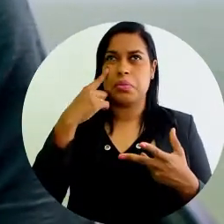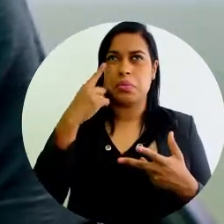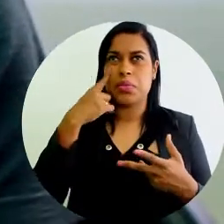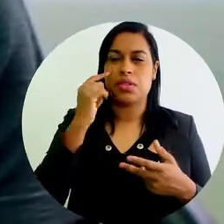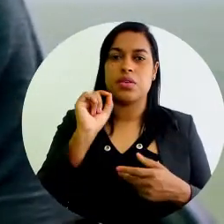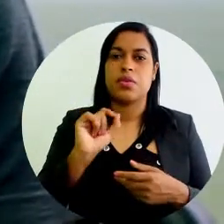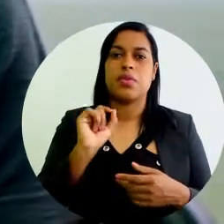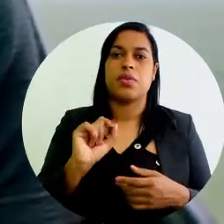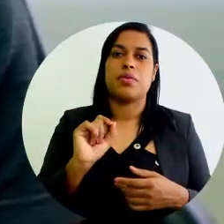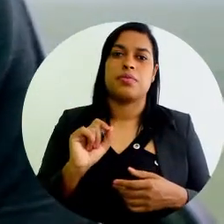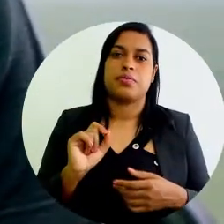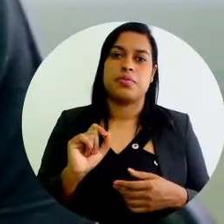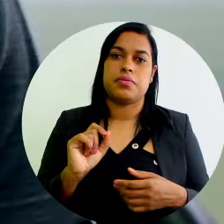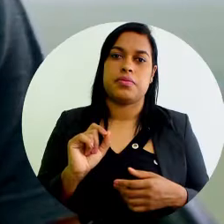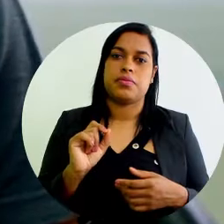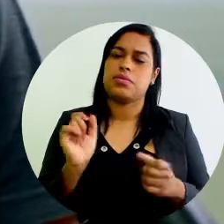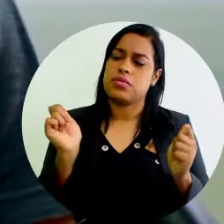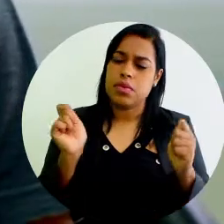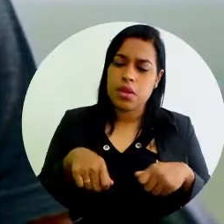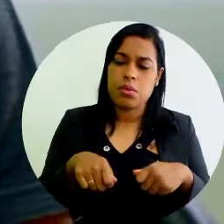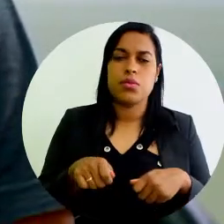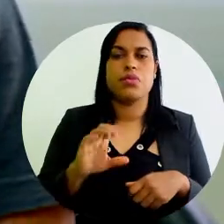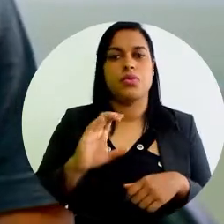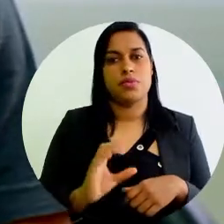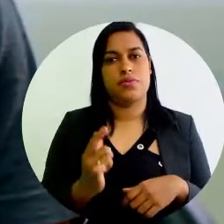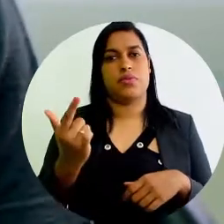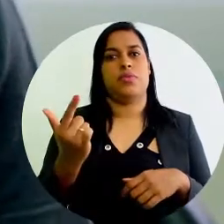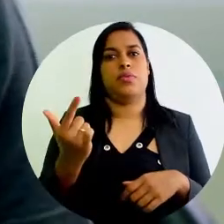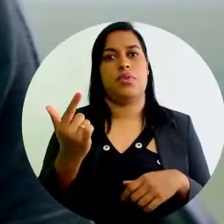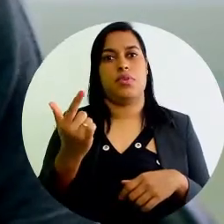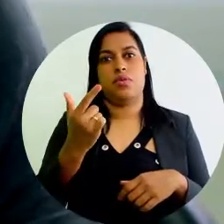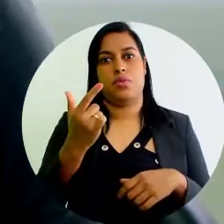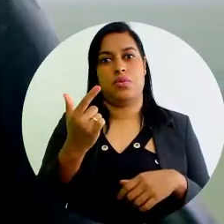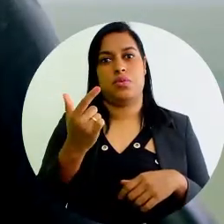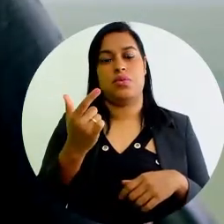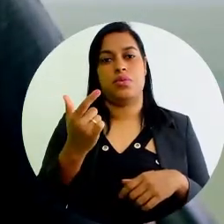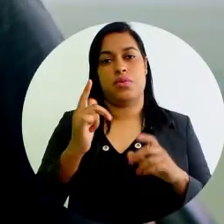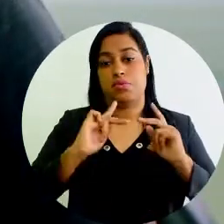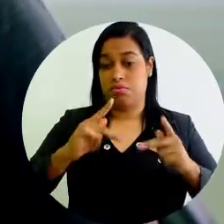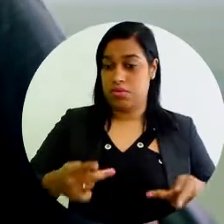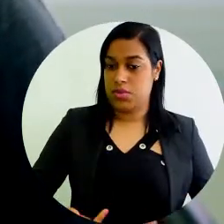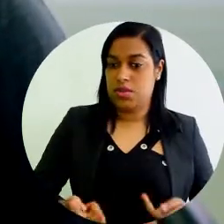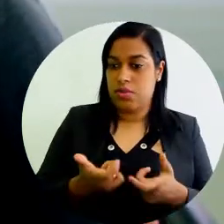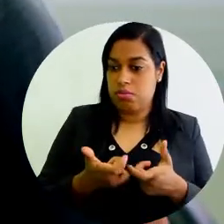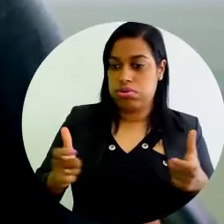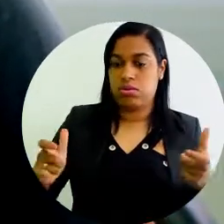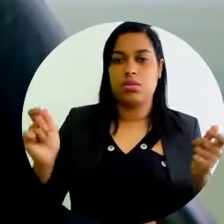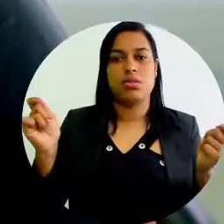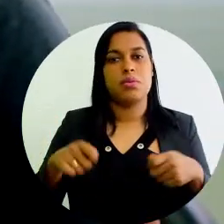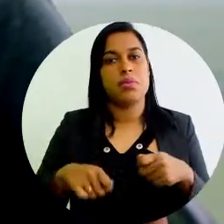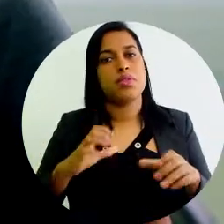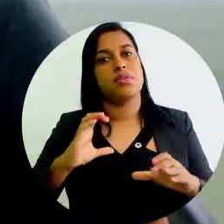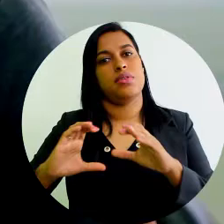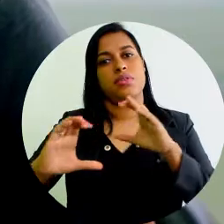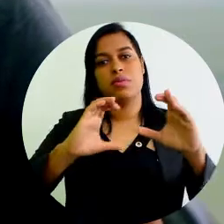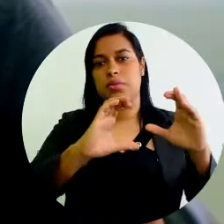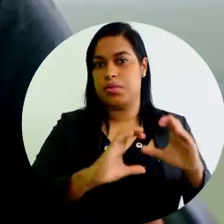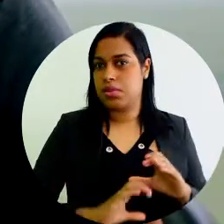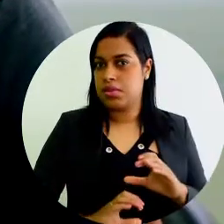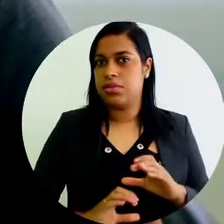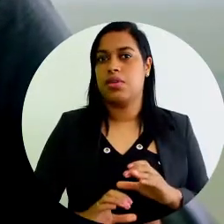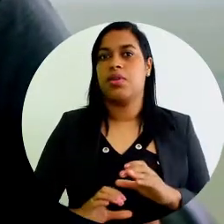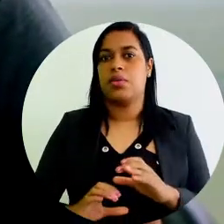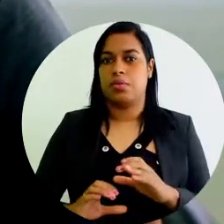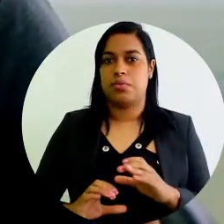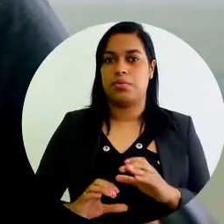exemplos servem para a gente pensar que é possível ao humano ampliar as suas capacidades